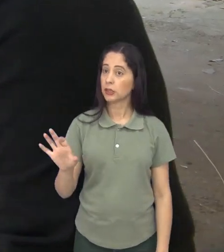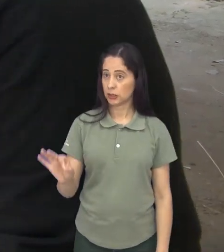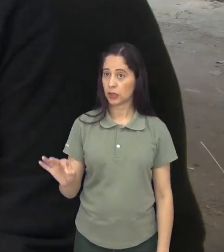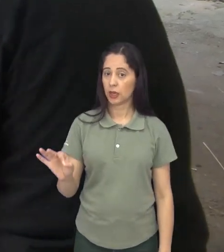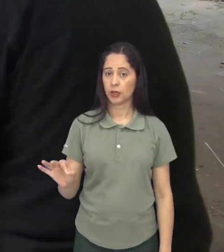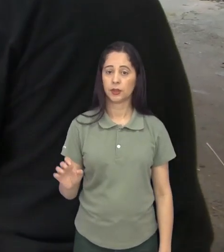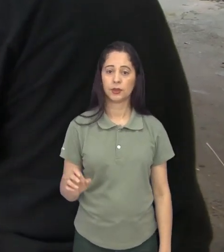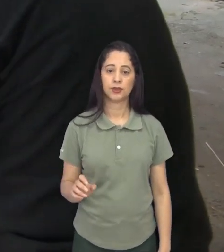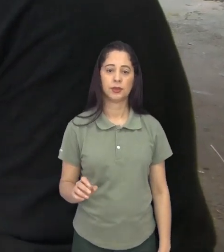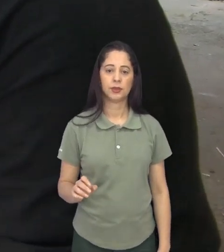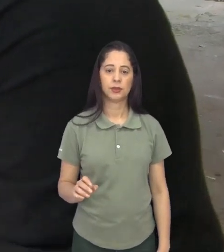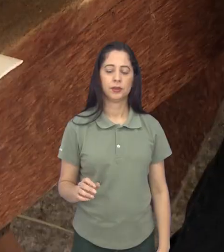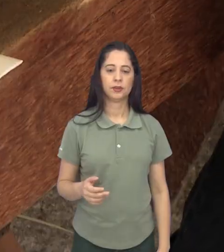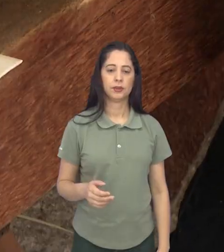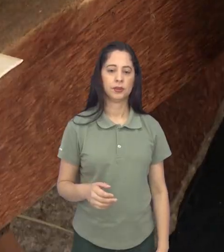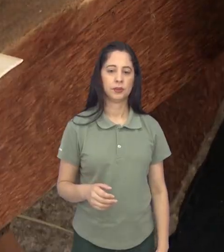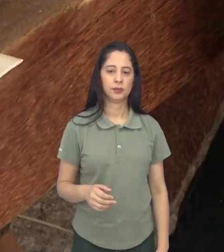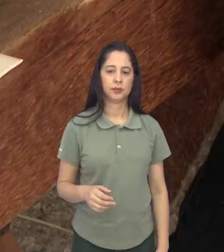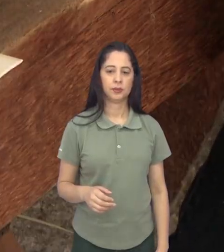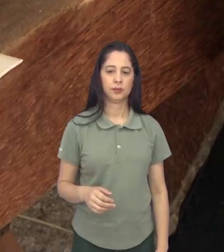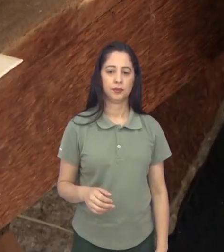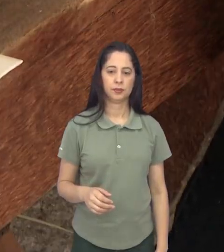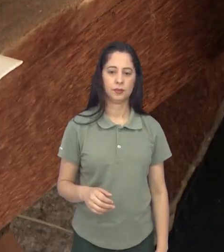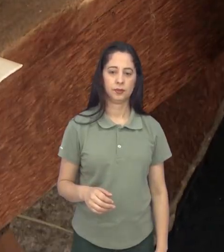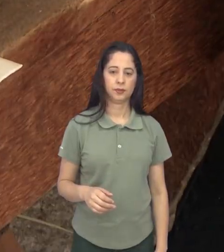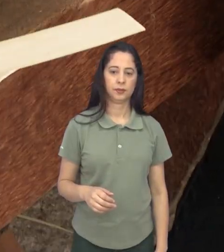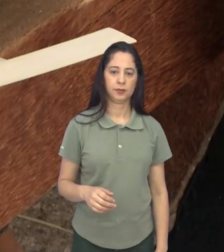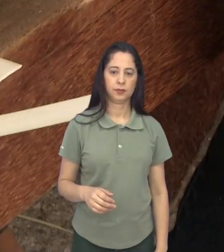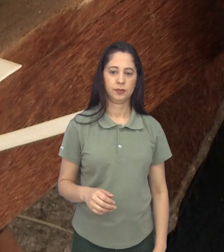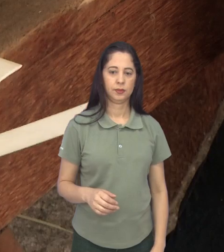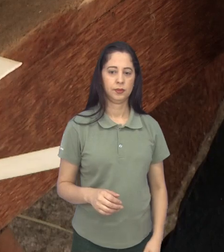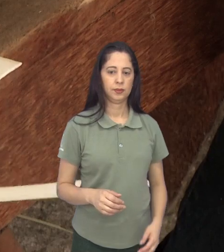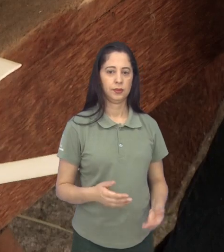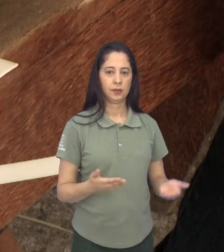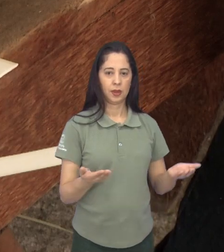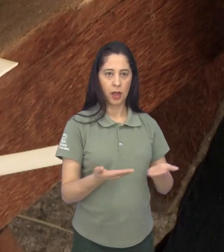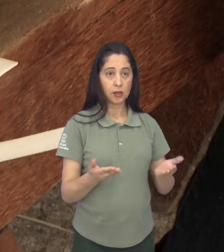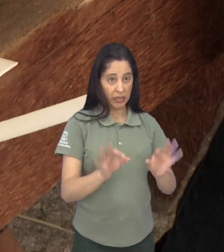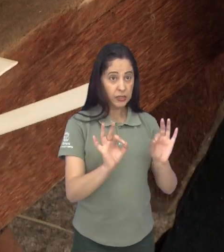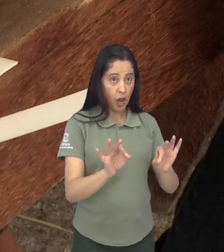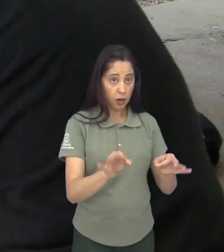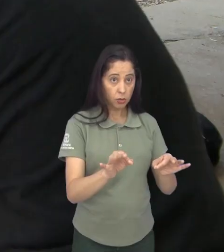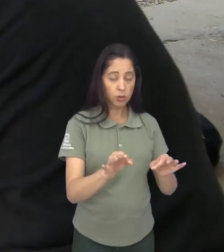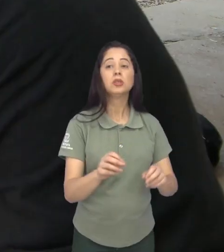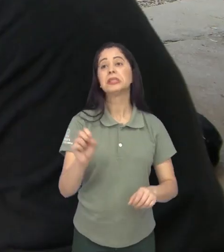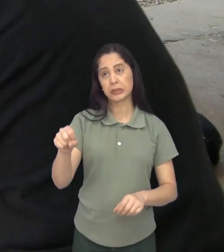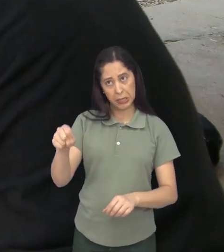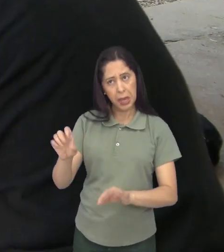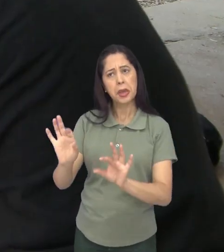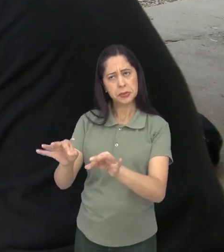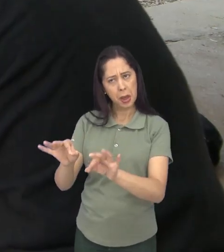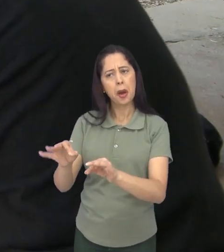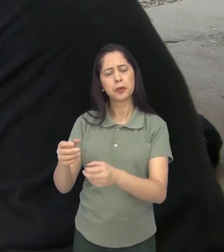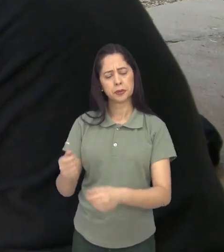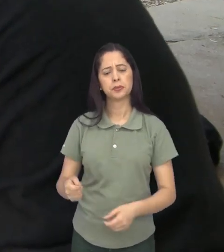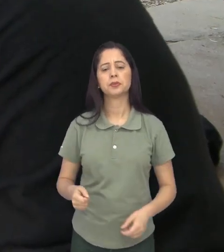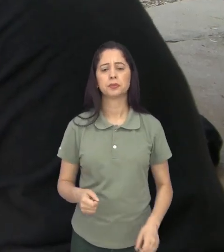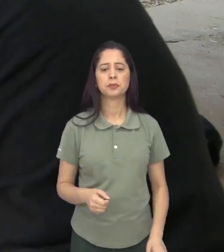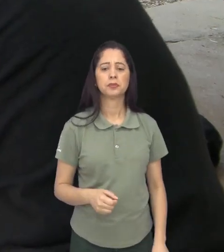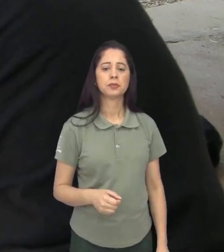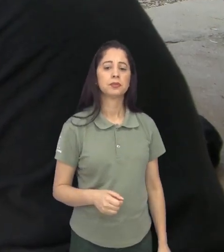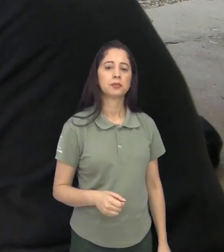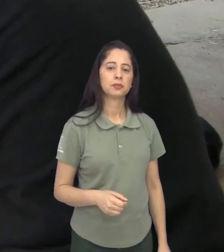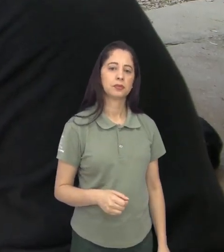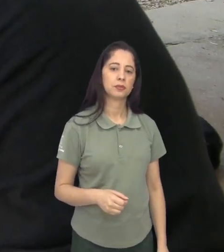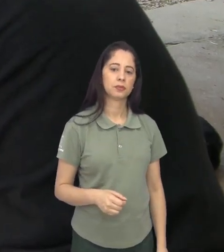Aqui. Próximo. Tá. Aí, então, como eu comecei embaixo, é assim, né? Isso mesmo. E